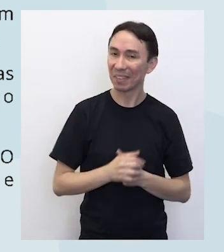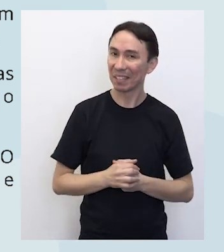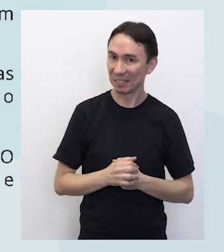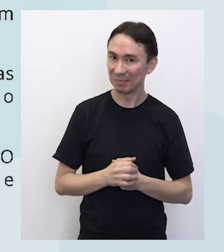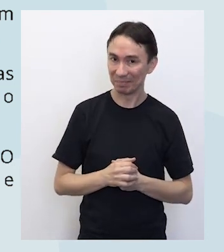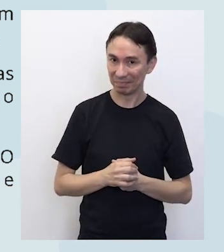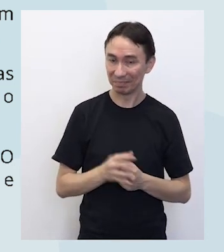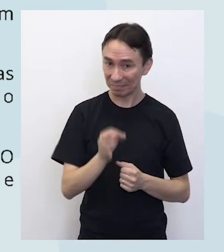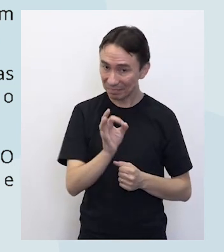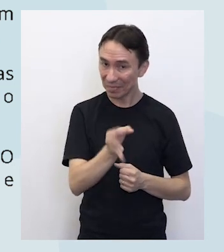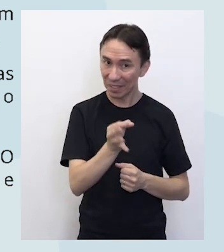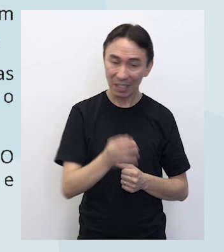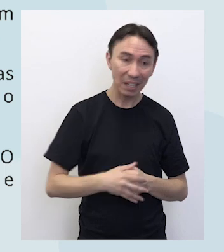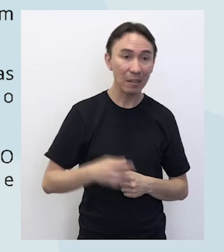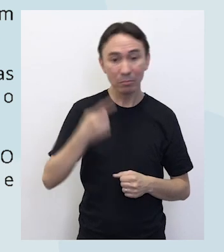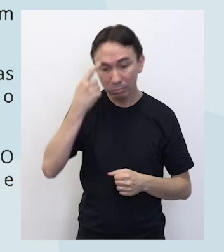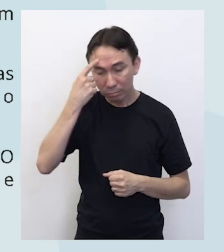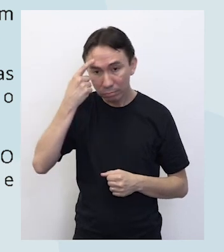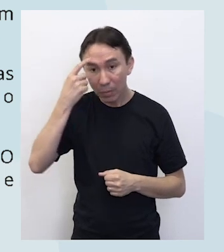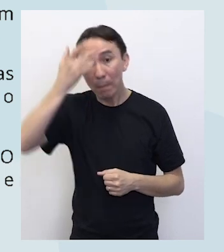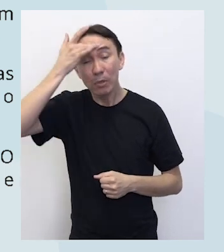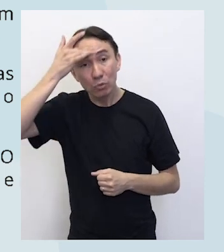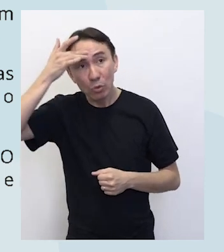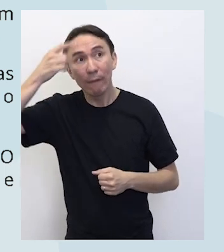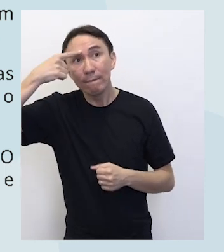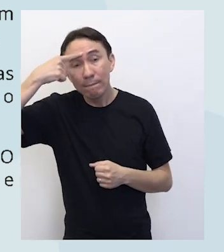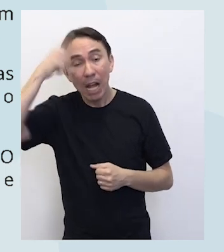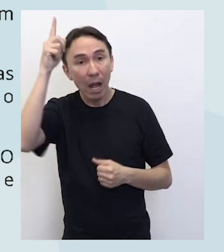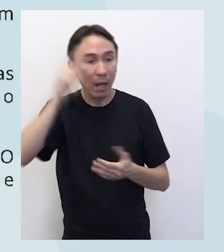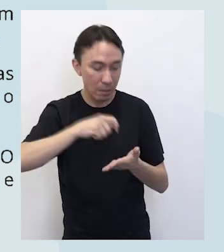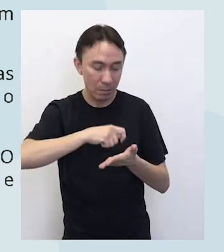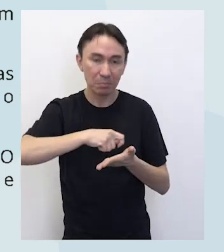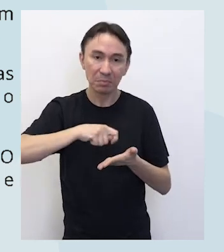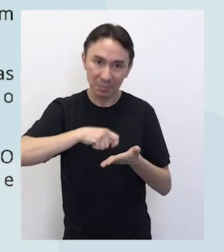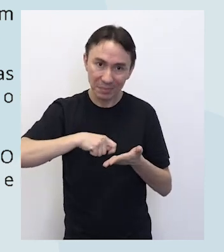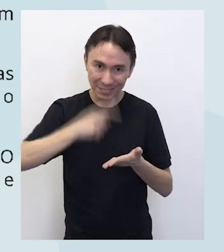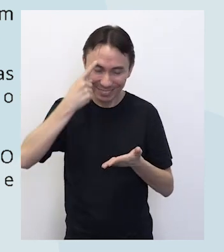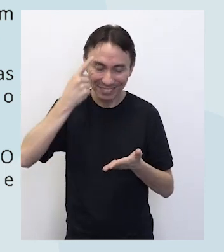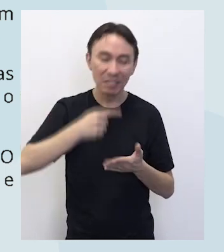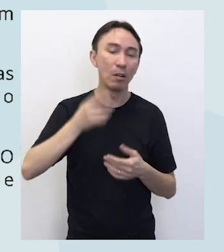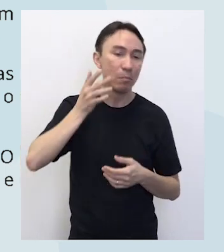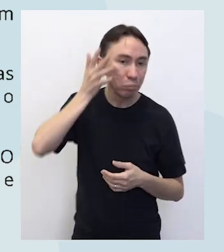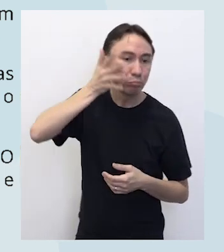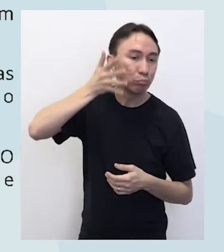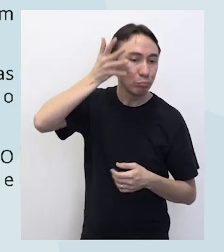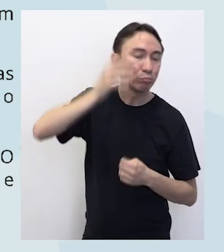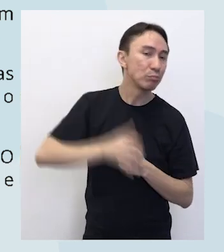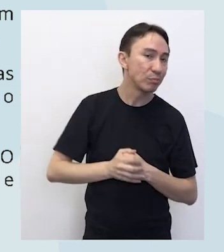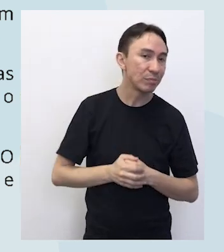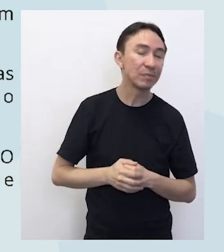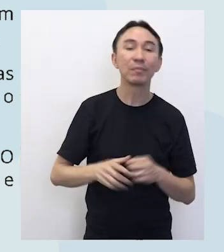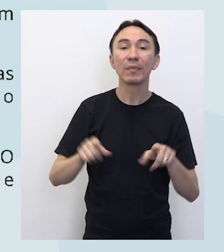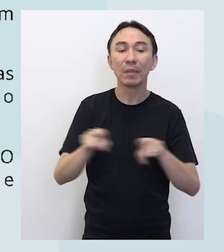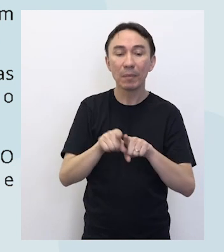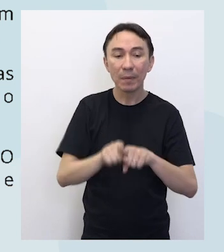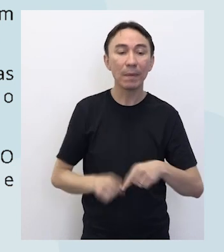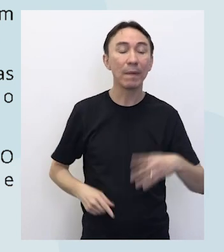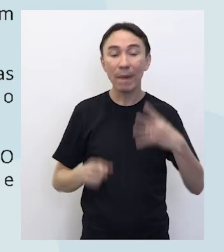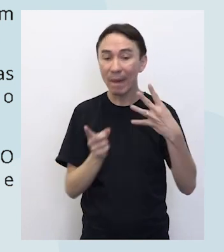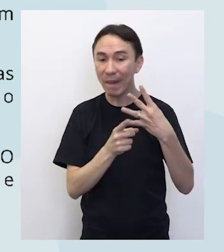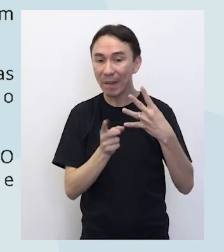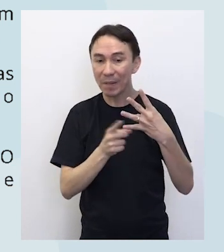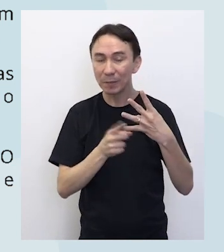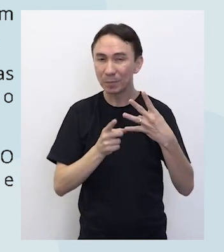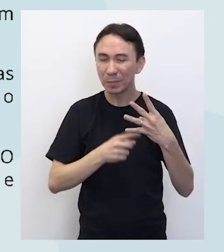autor. Aí você tinha esse exemplo de quarta parede semipermeável. E nós temos ainda a quarta parede inexistente ou quarta parede